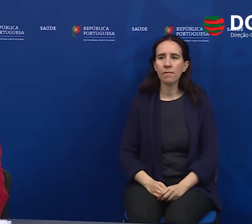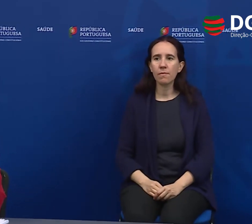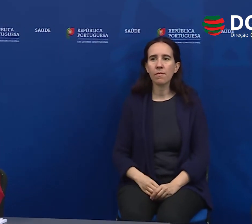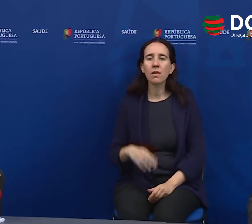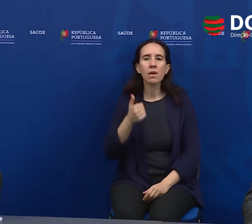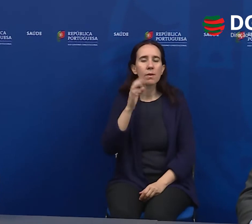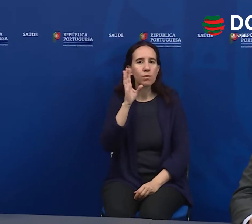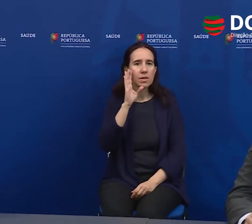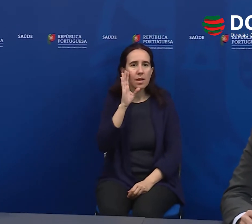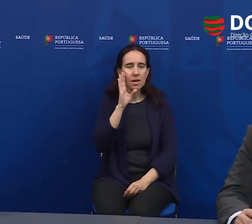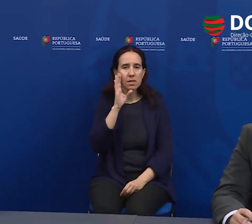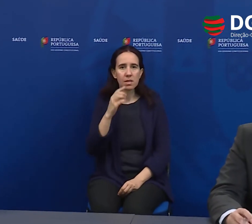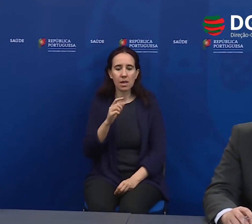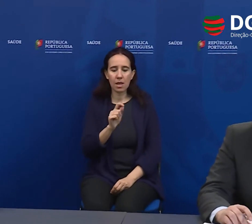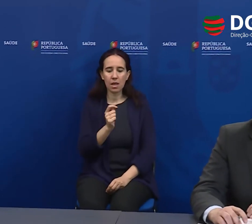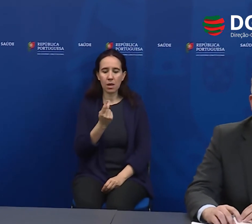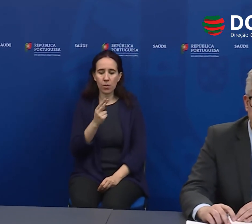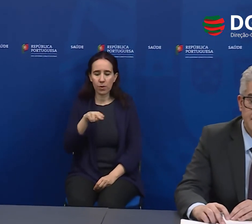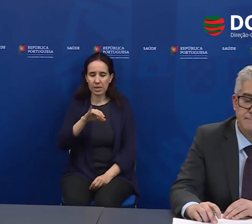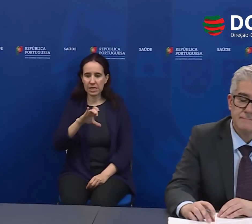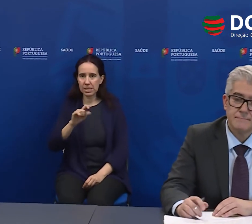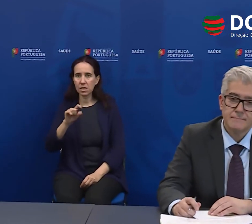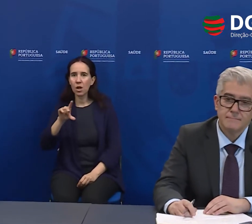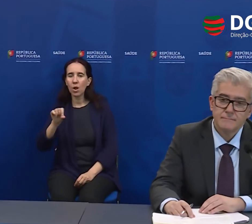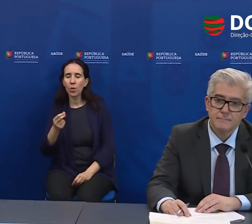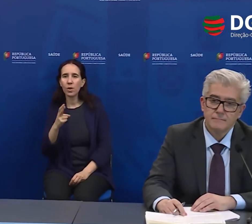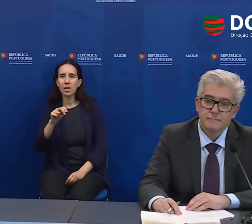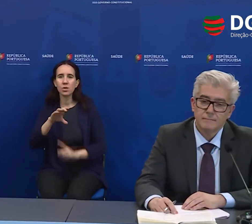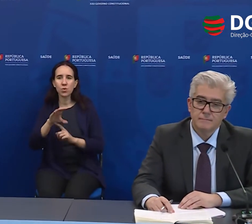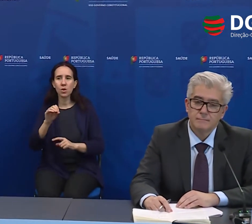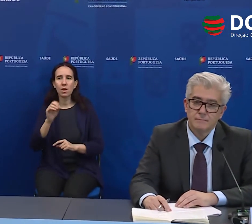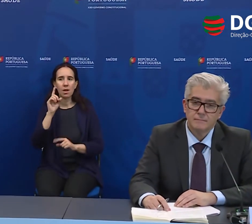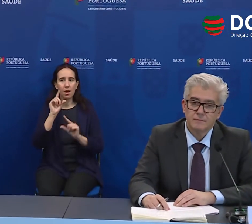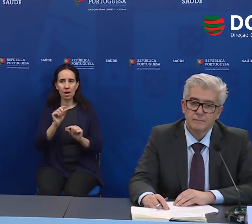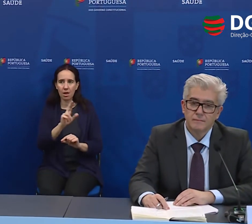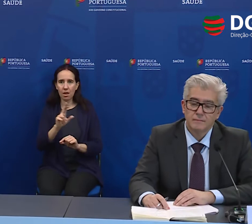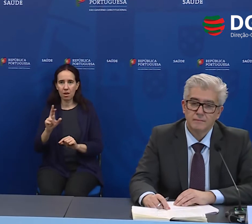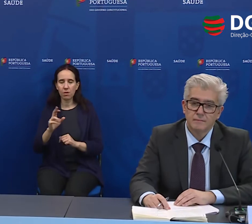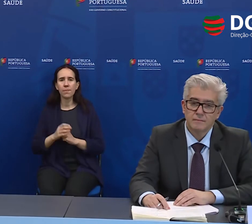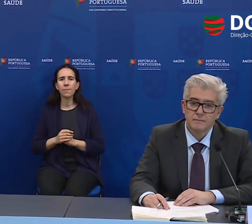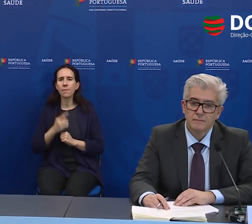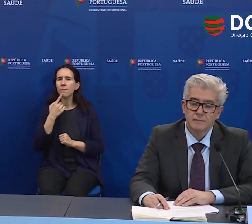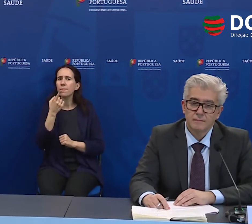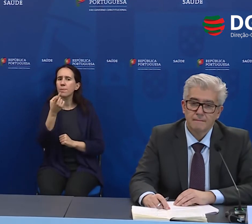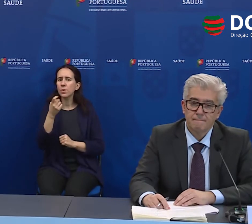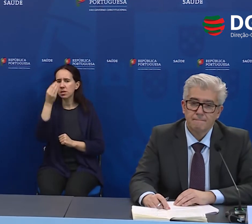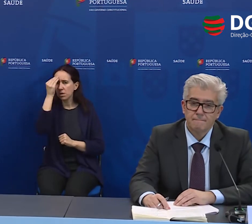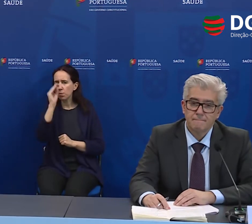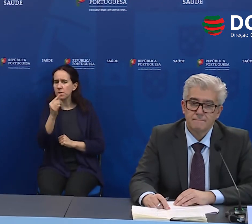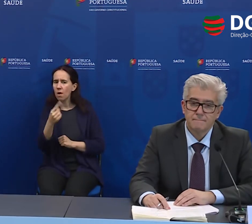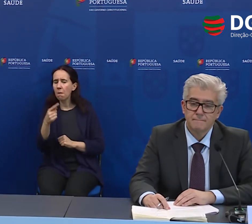Boa tarde. Eunice Lourenço, Rádio Renascença. Eu queria perguntar se há algum tipo de recomendação